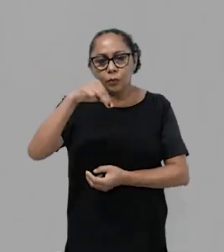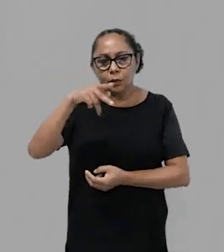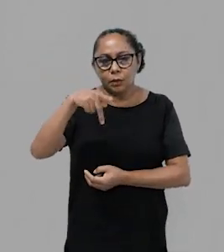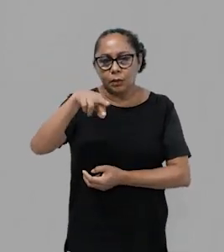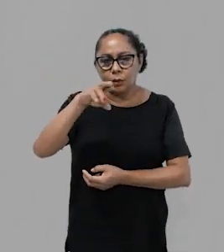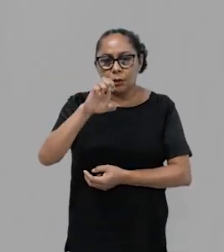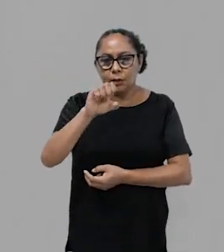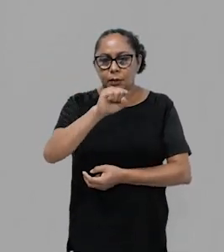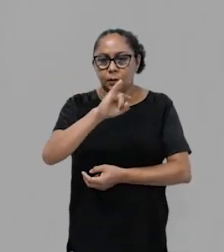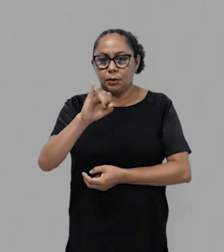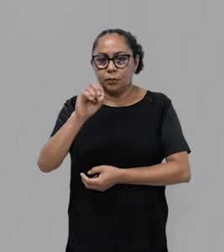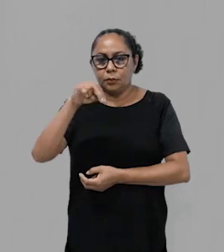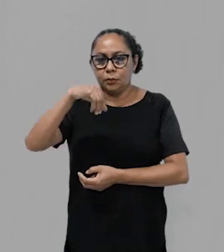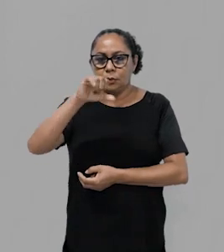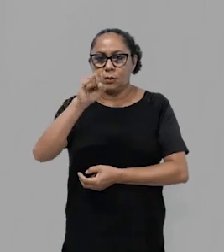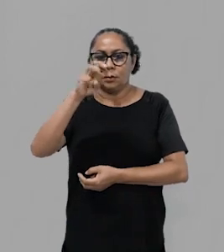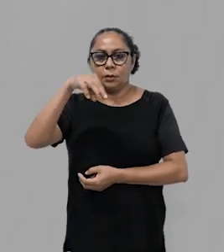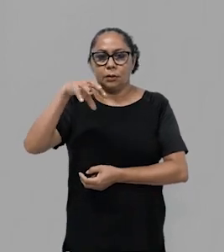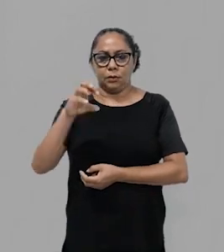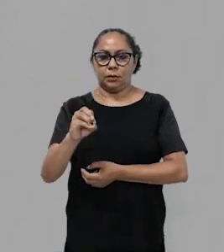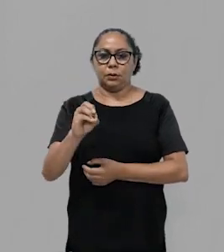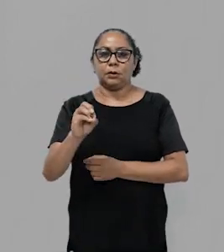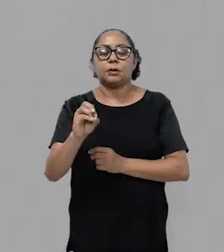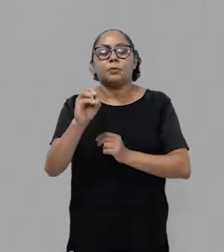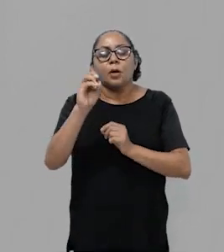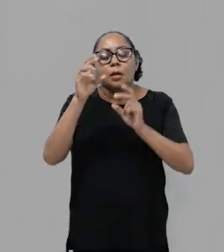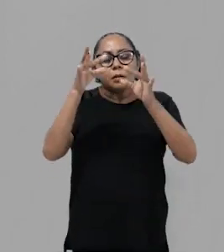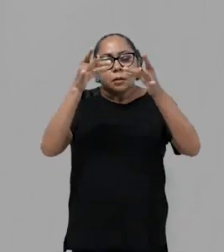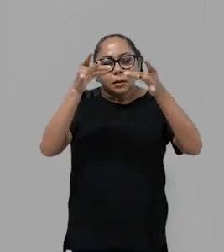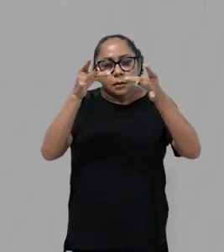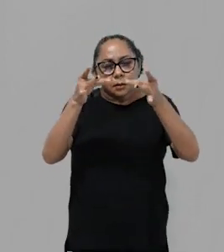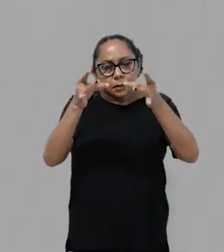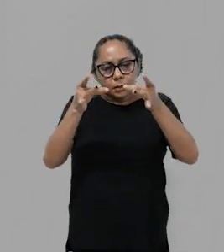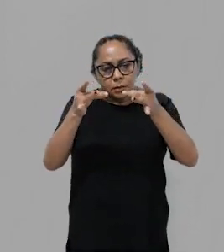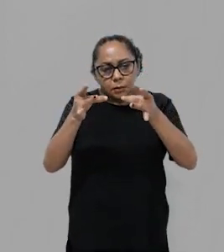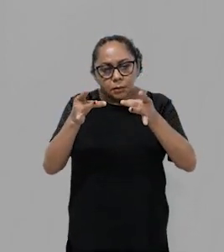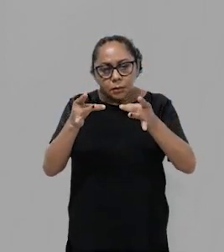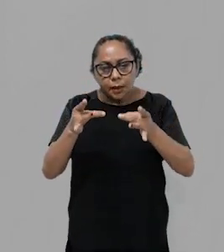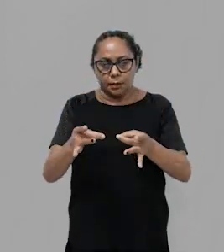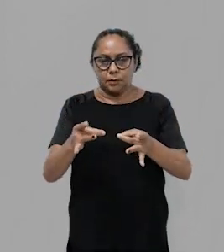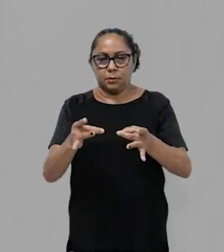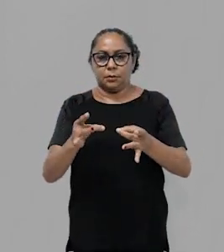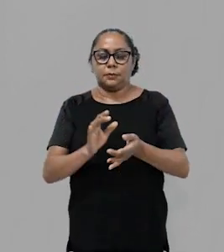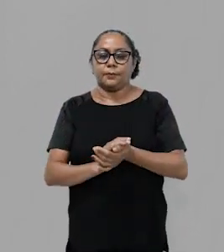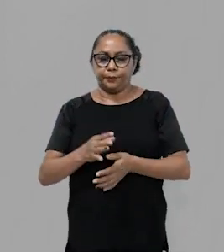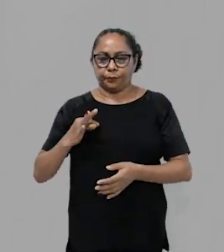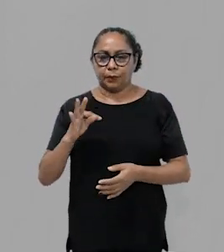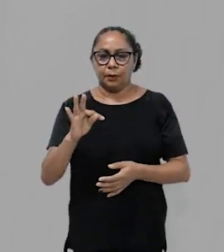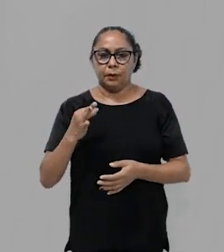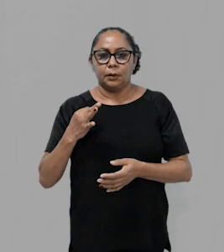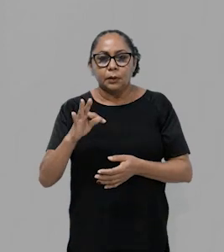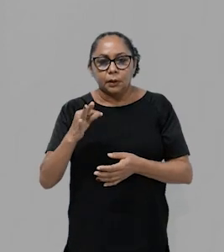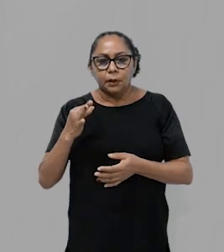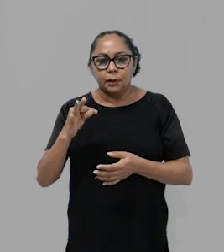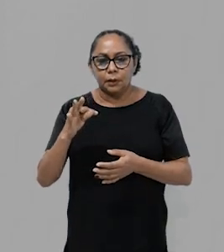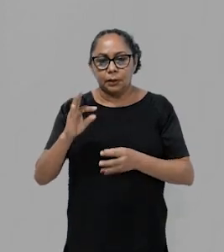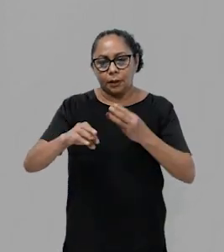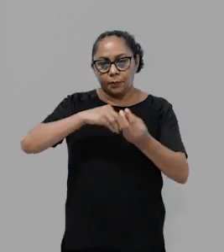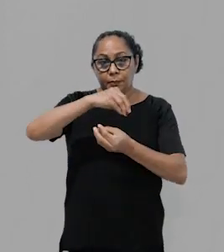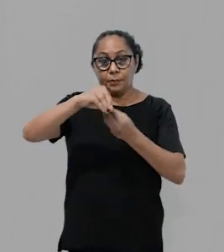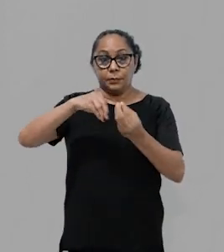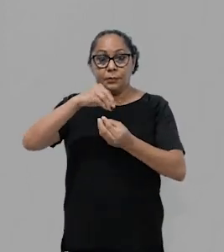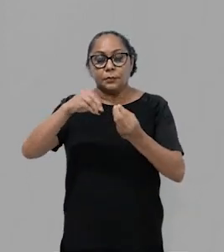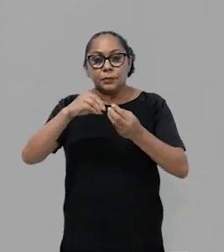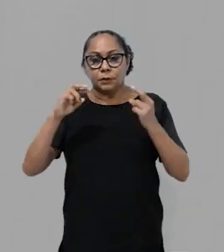que com uma delicadeza e milímetros muito diferenciados, né? Essa técnica provoca uma mistura ótica e